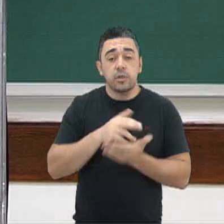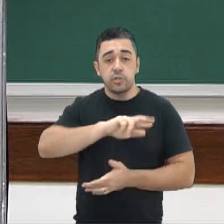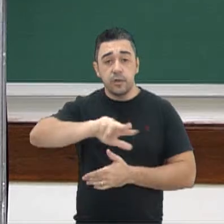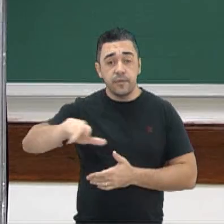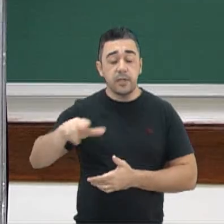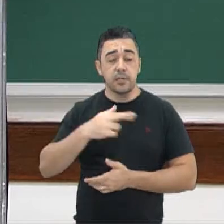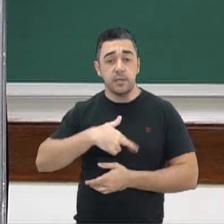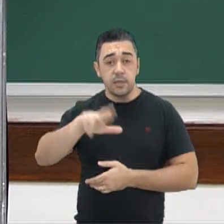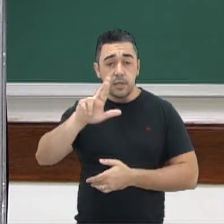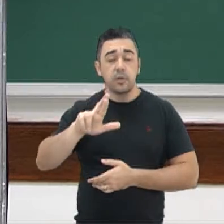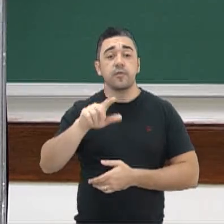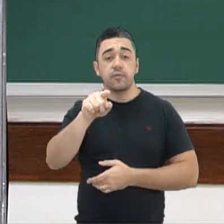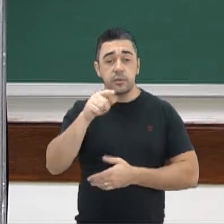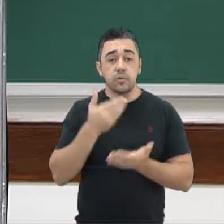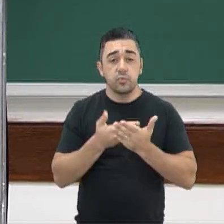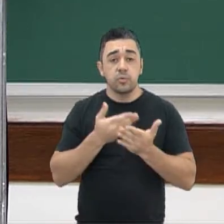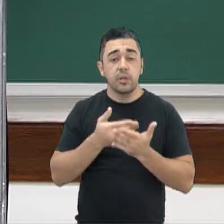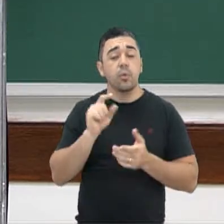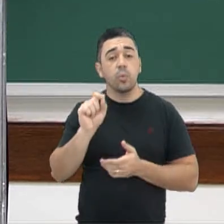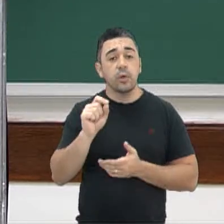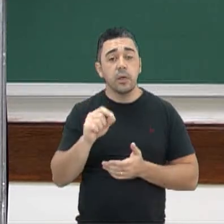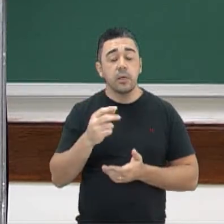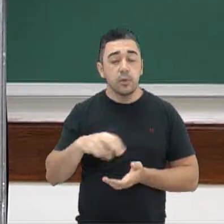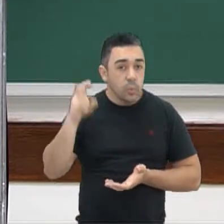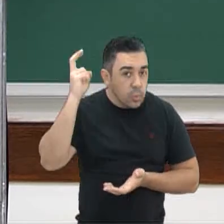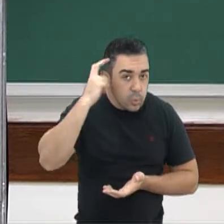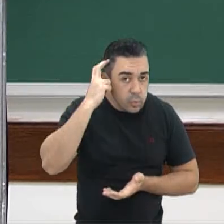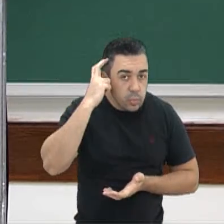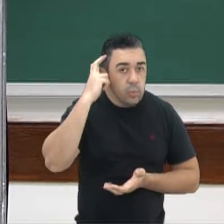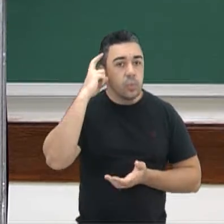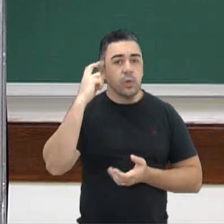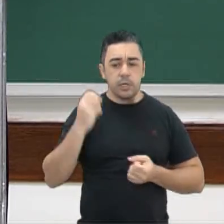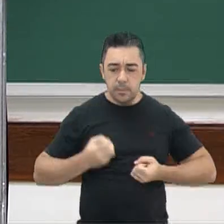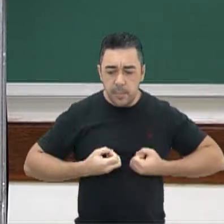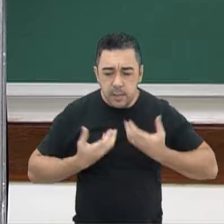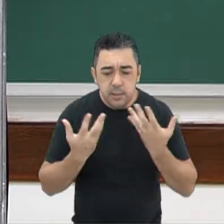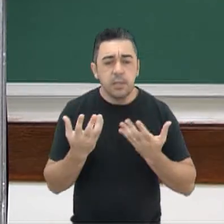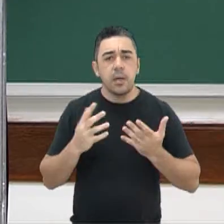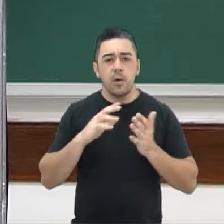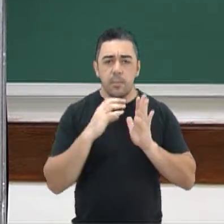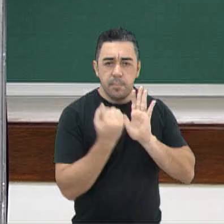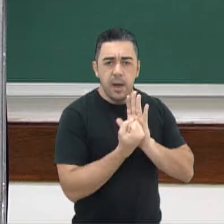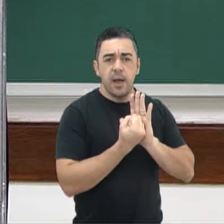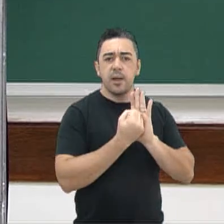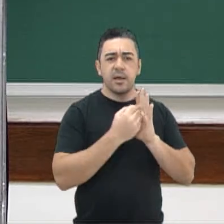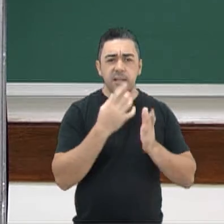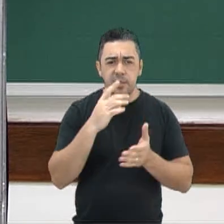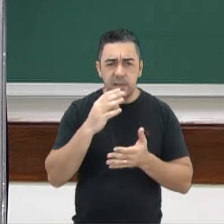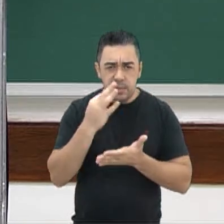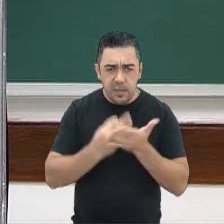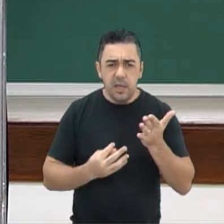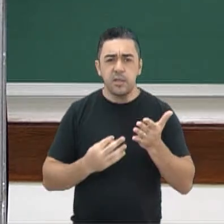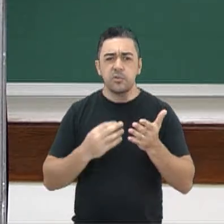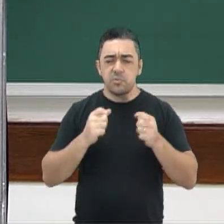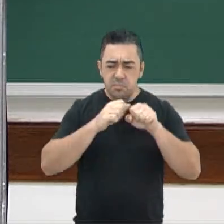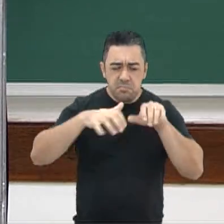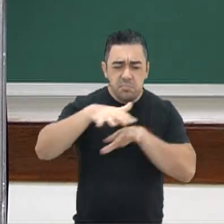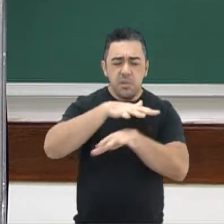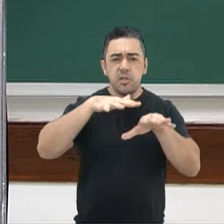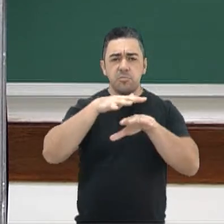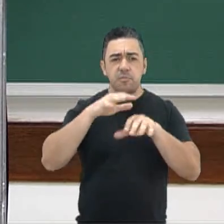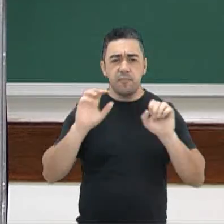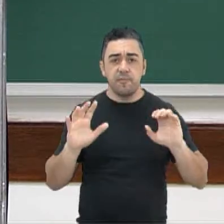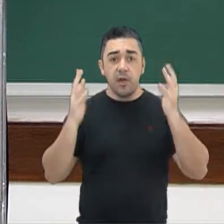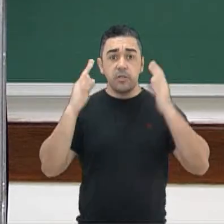diversidade religiosa, você está estudando cultura, expressão, símbolos, ritos, textos, mitos e festas. Quanto mais